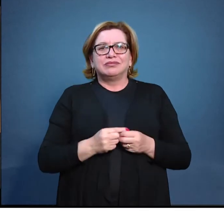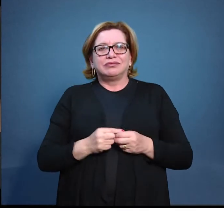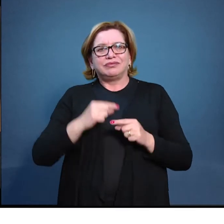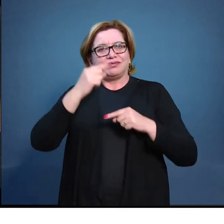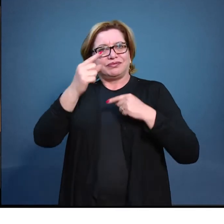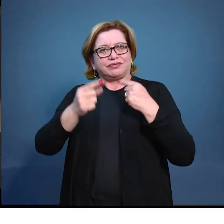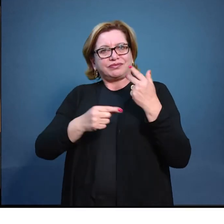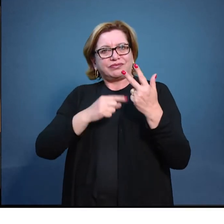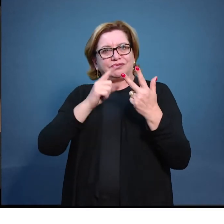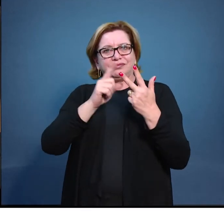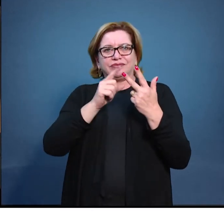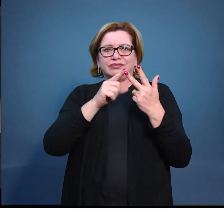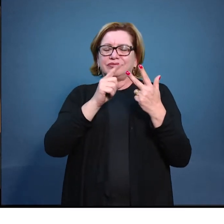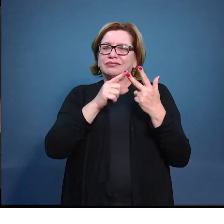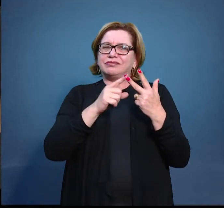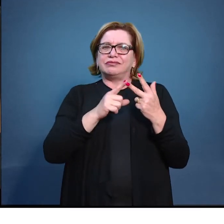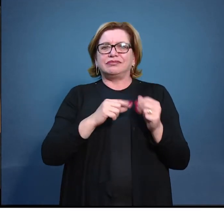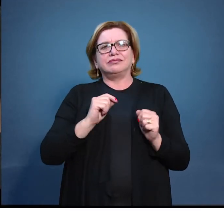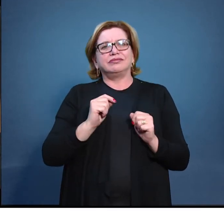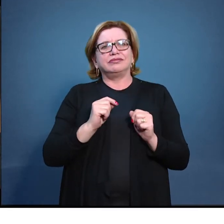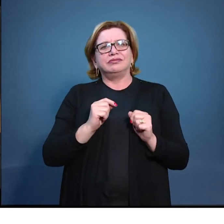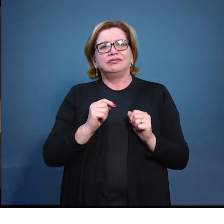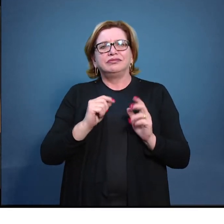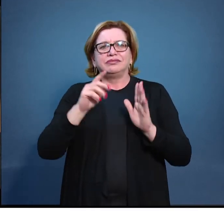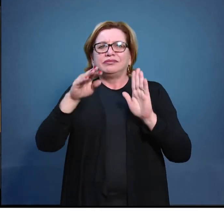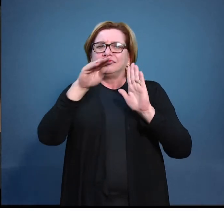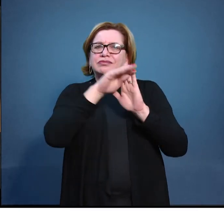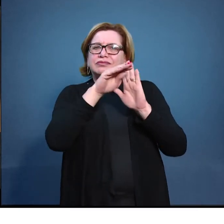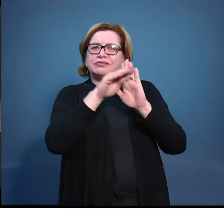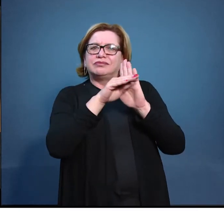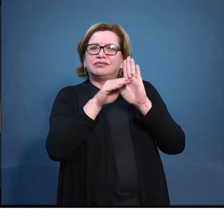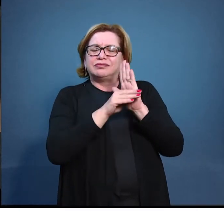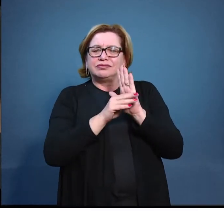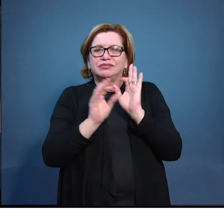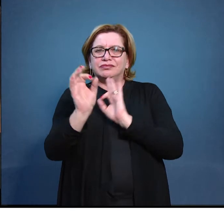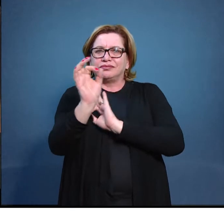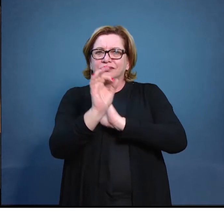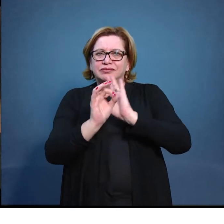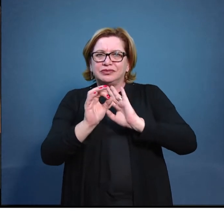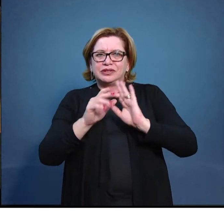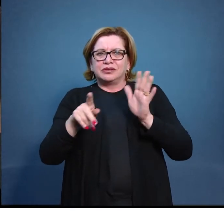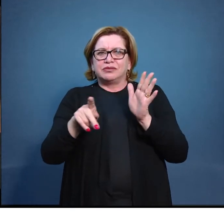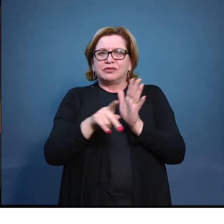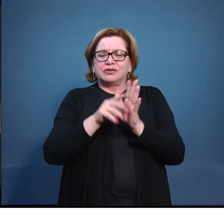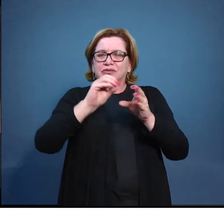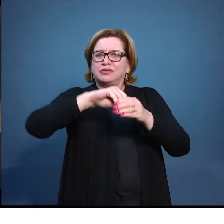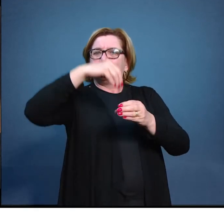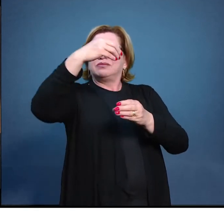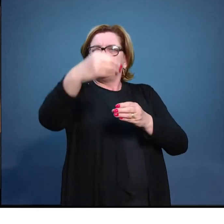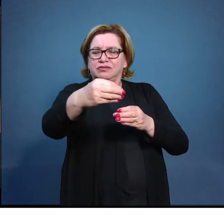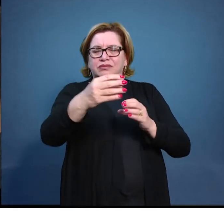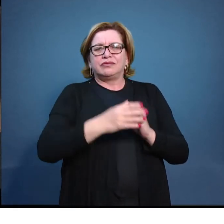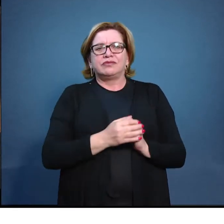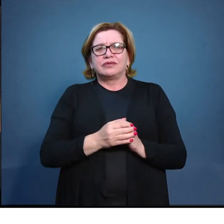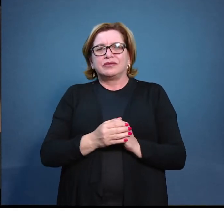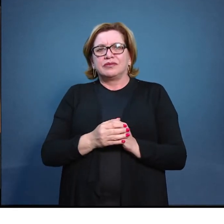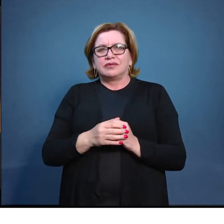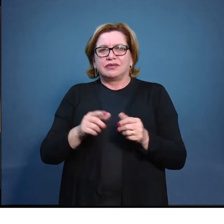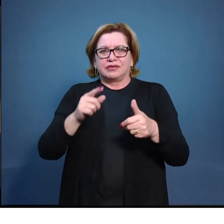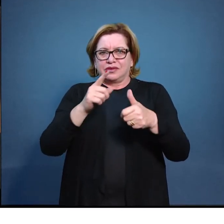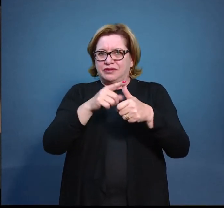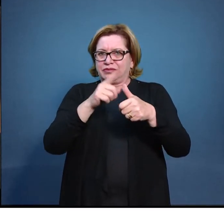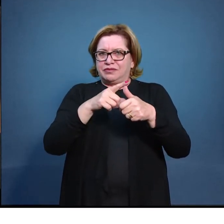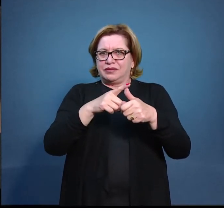Depois, tinha uma fase terceira, o planejamento orientado para o exterior, ou seja, a primeira